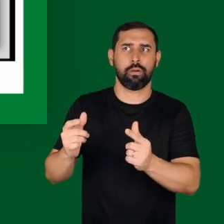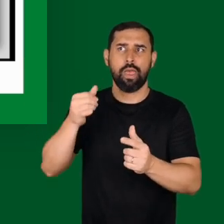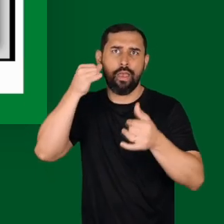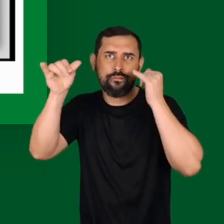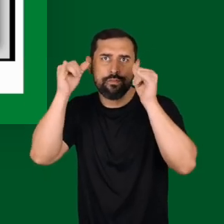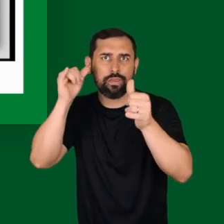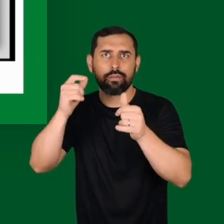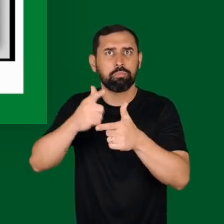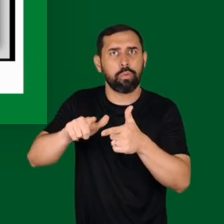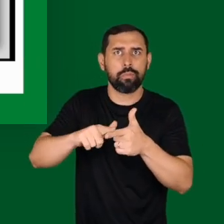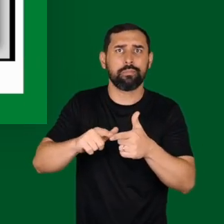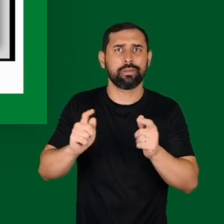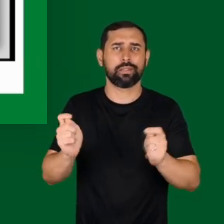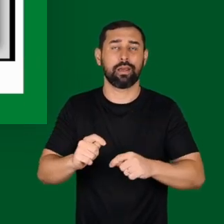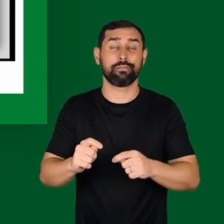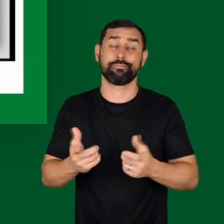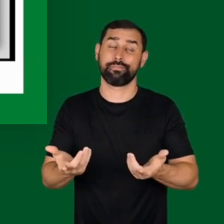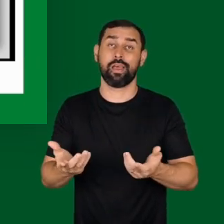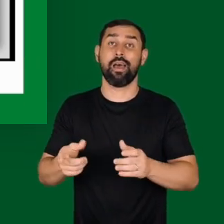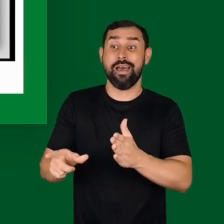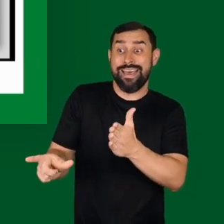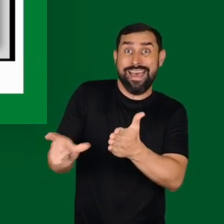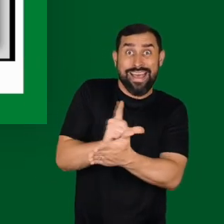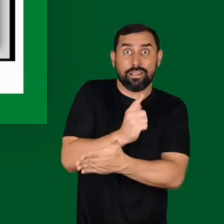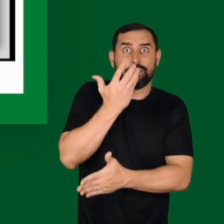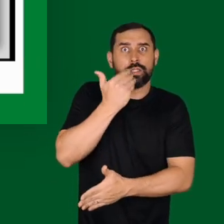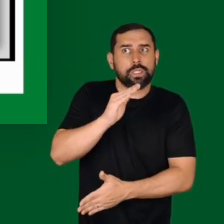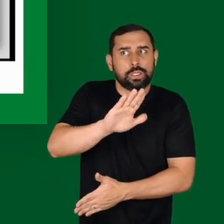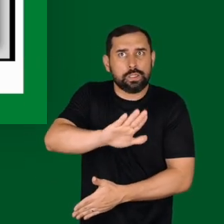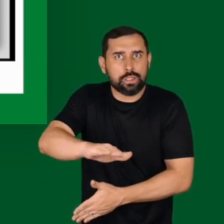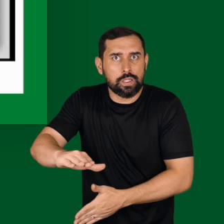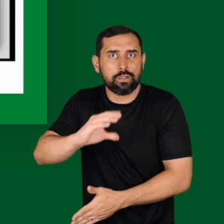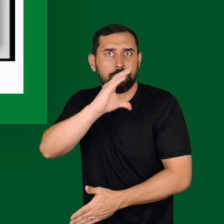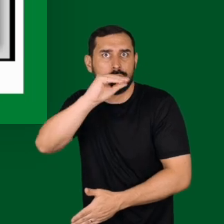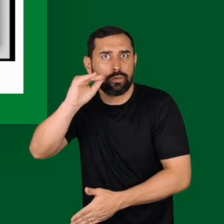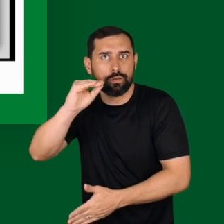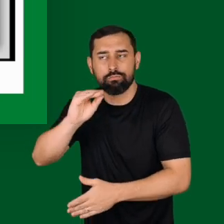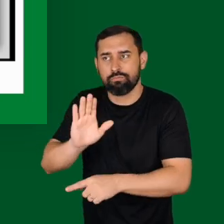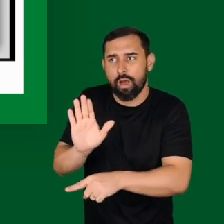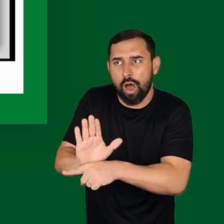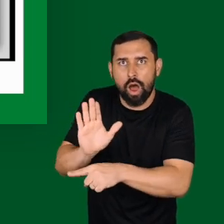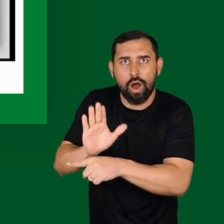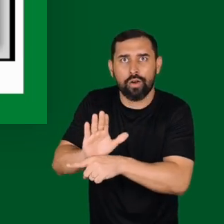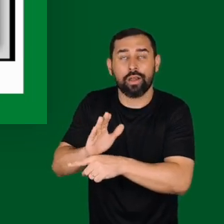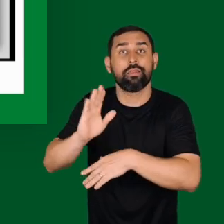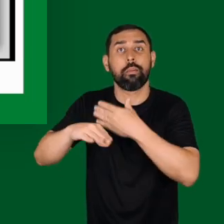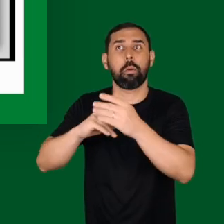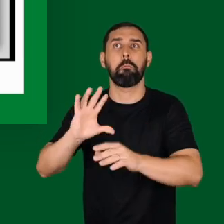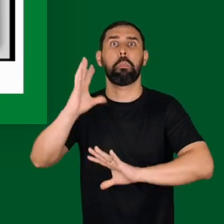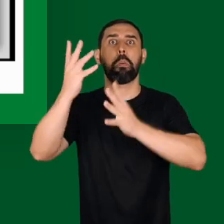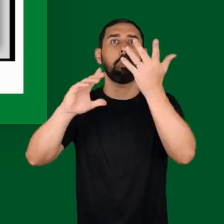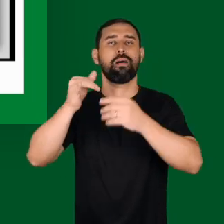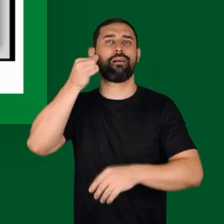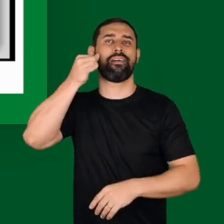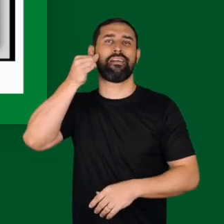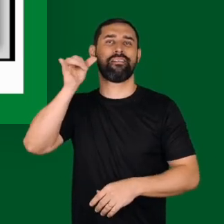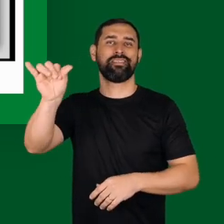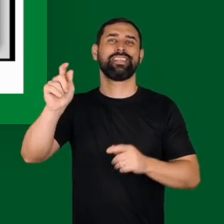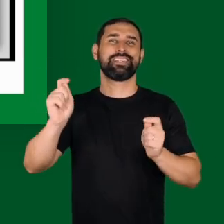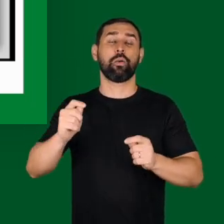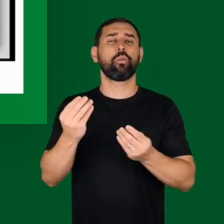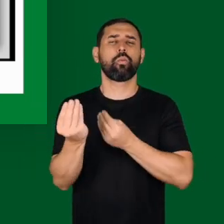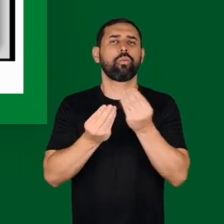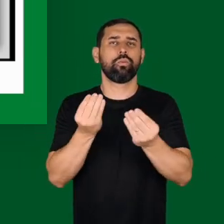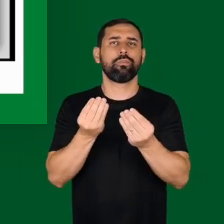esse objetivo aqui, na pediatria, de cuidar bastante para que não exista um risco dessas complicações. E isso